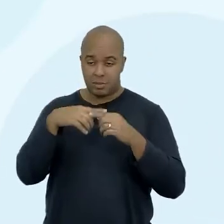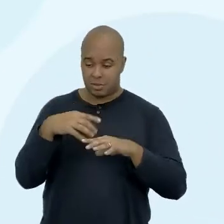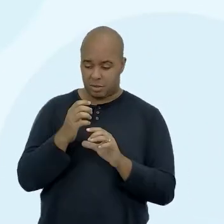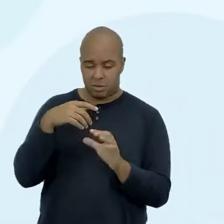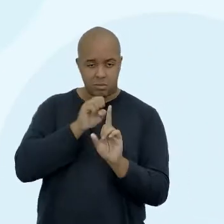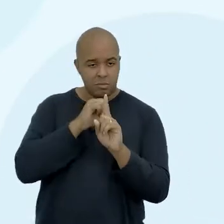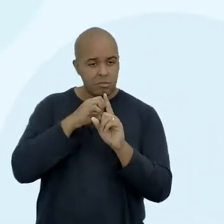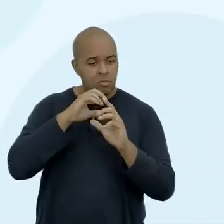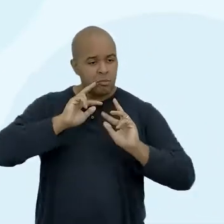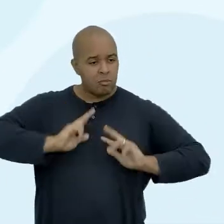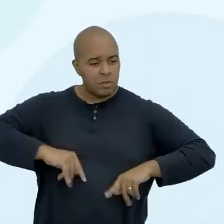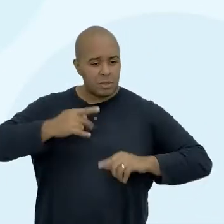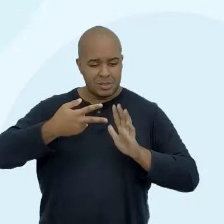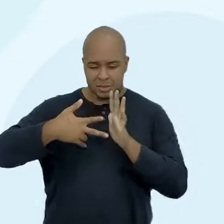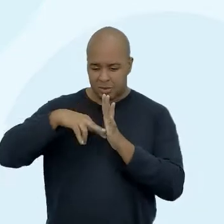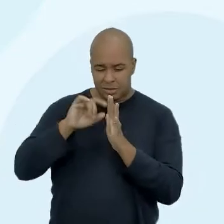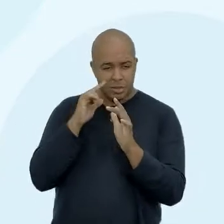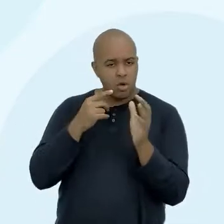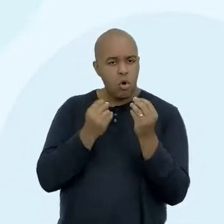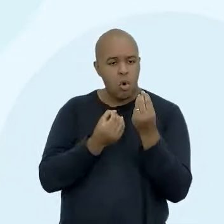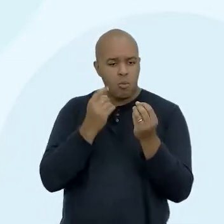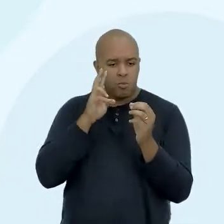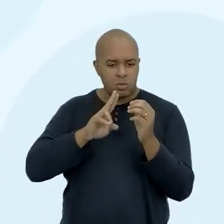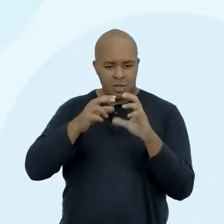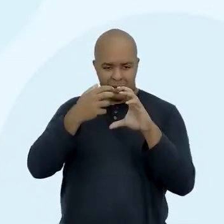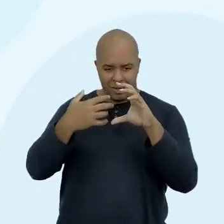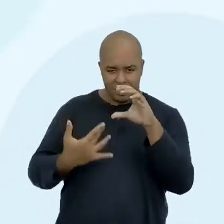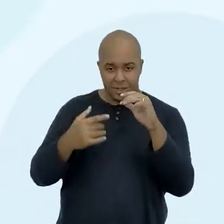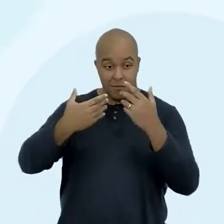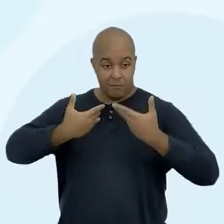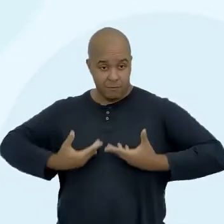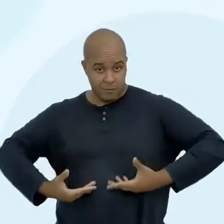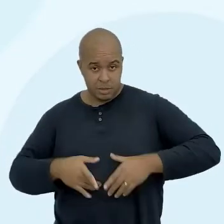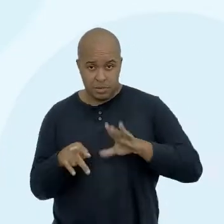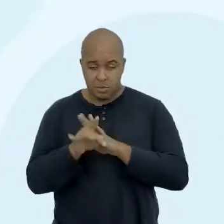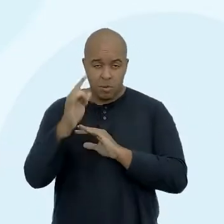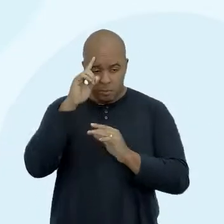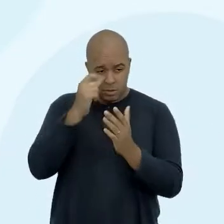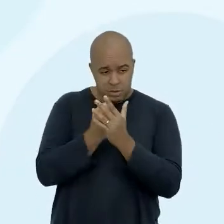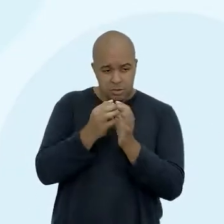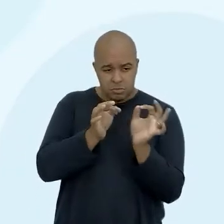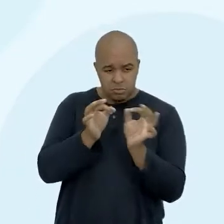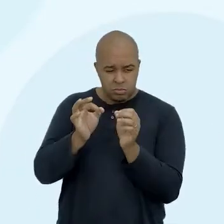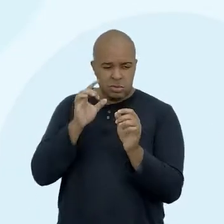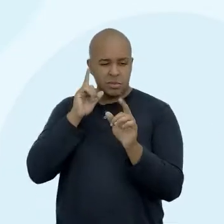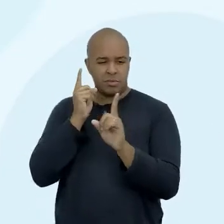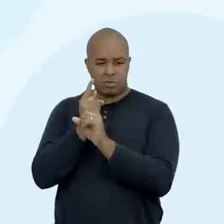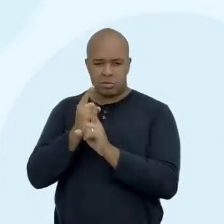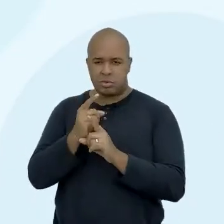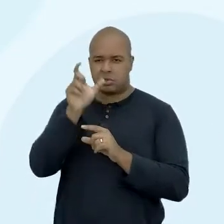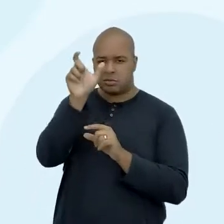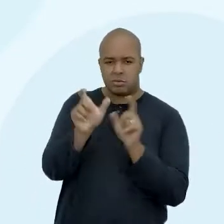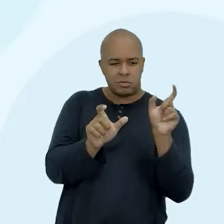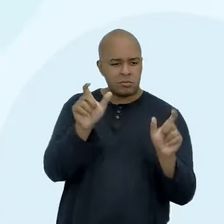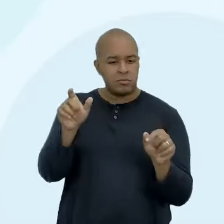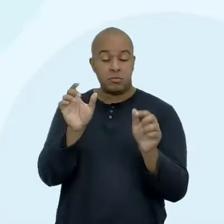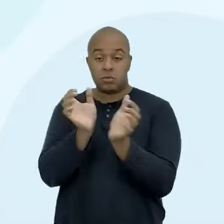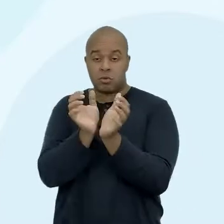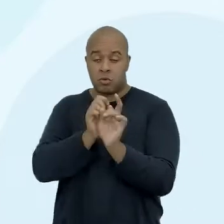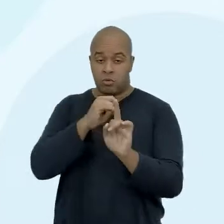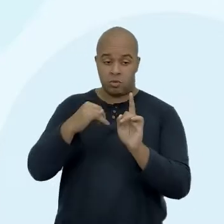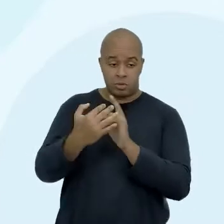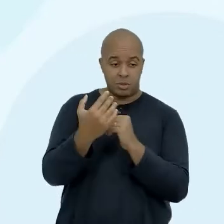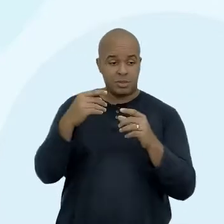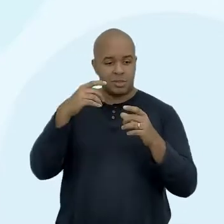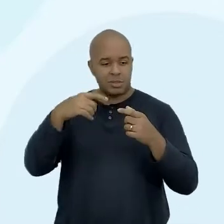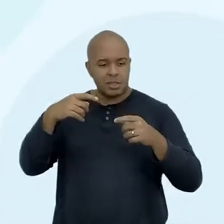humanas, significa a utilização de características físicas para estabelecer e localizar indivíduos e grupos sociais no